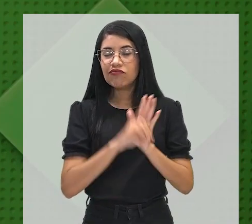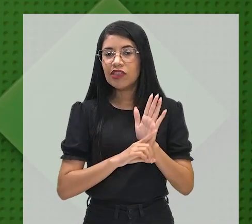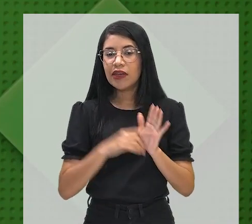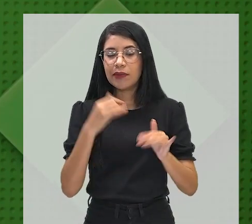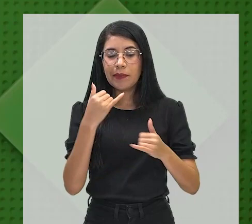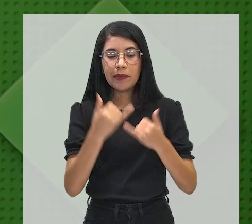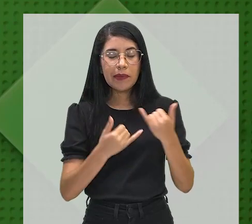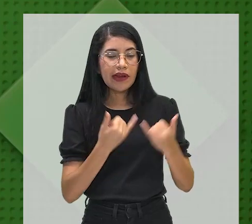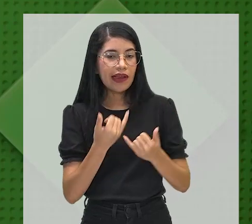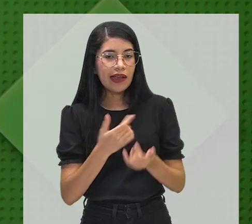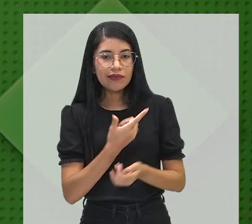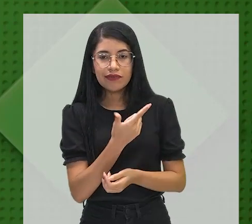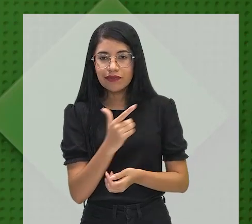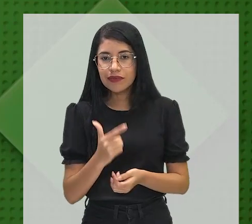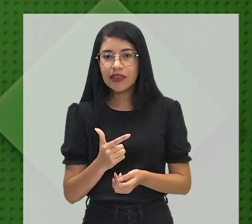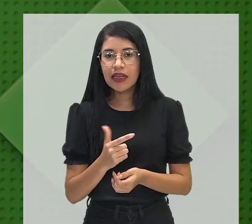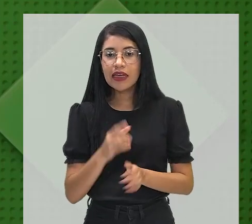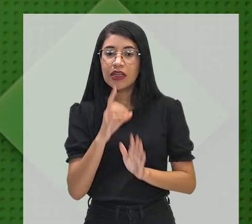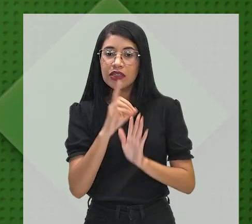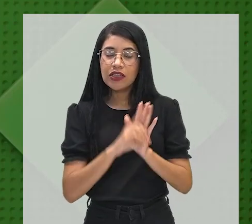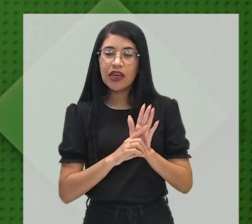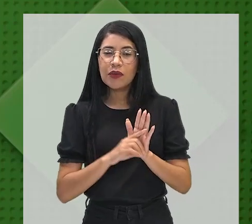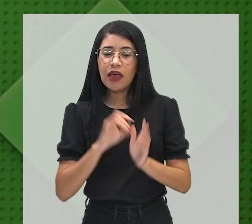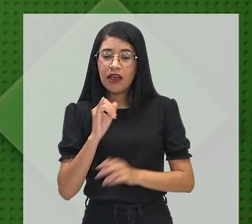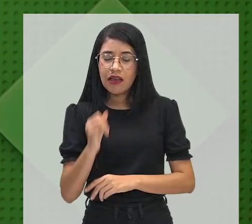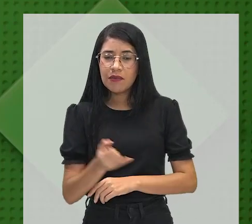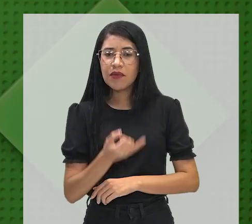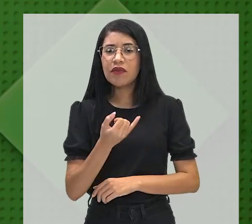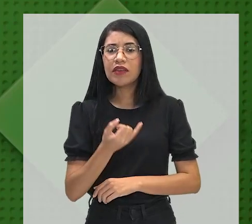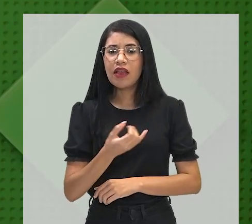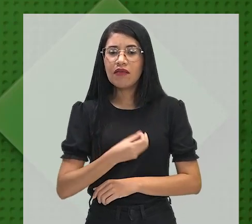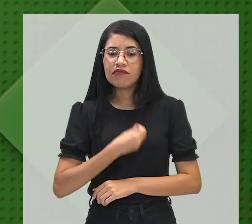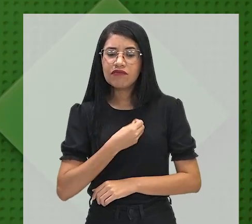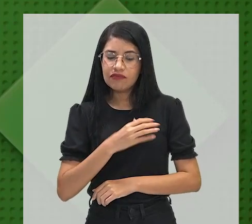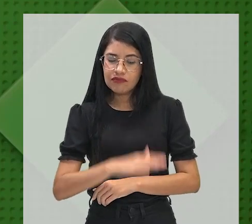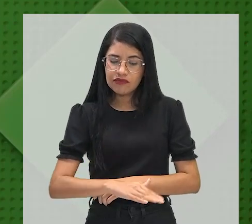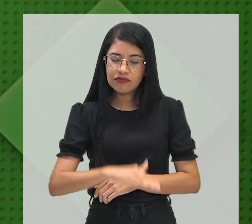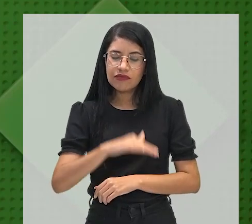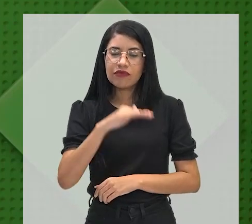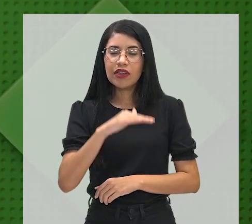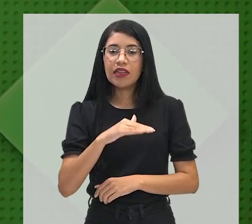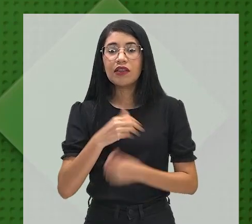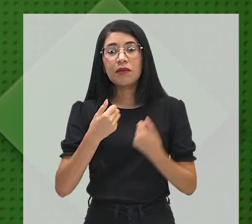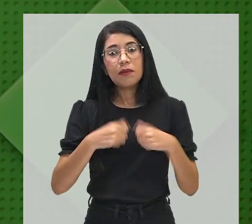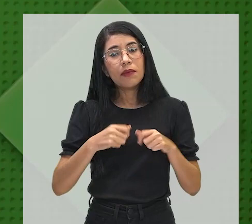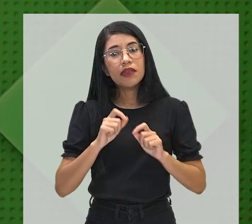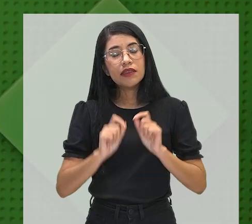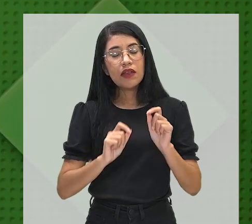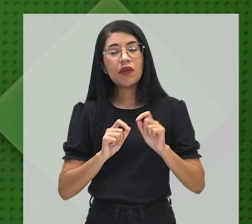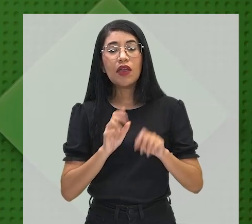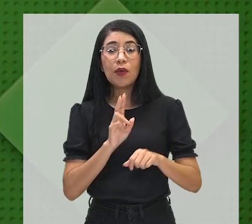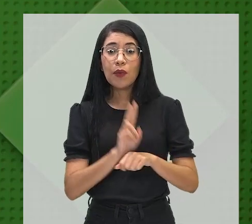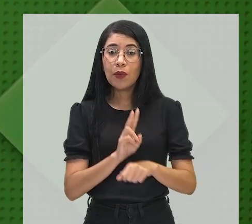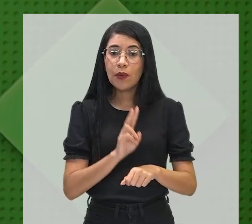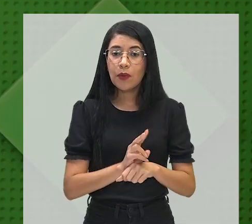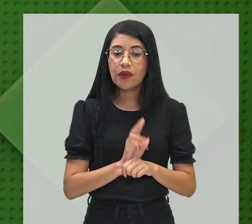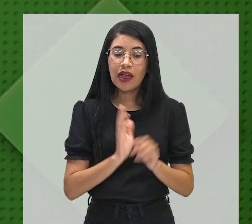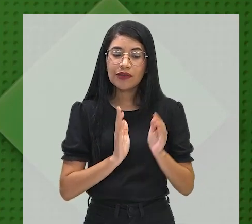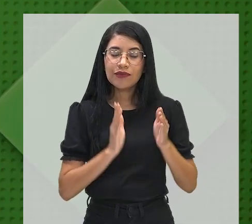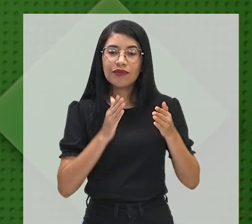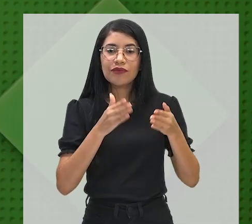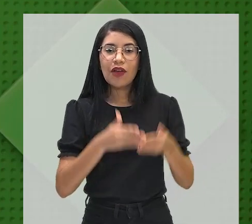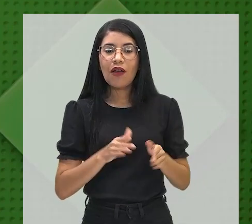direito a brincar, ela não vai ter o direito à sua infância, né, garantido. Então ela precisa, né, de